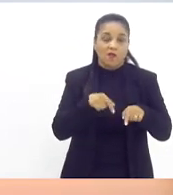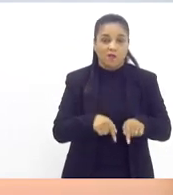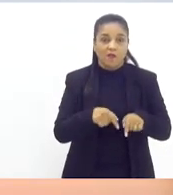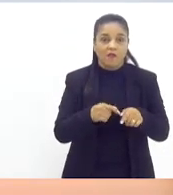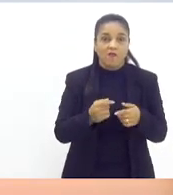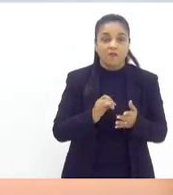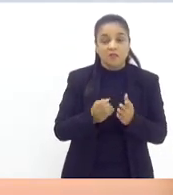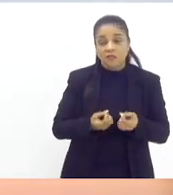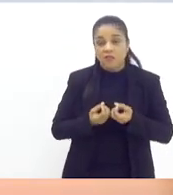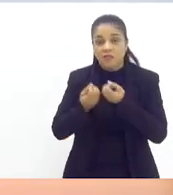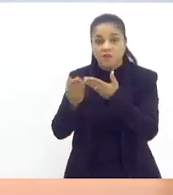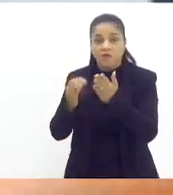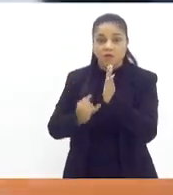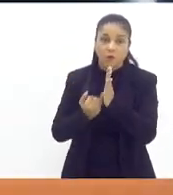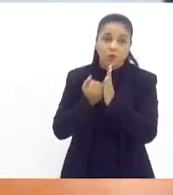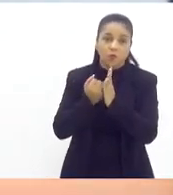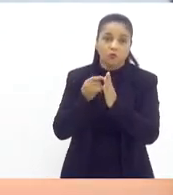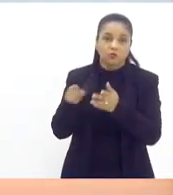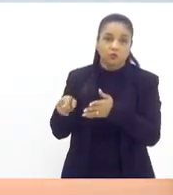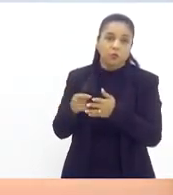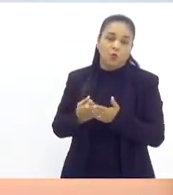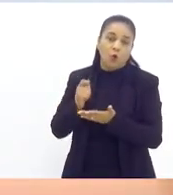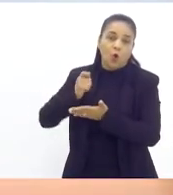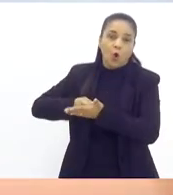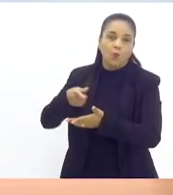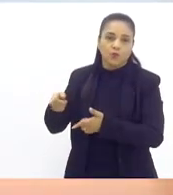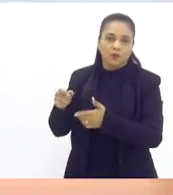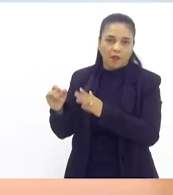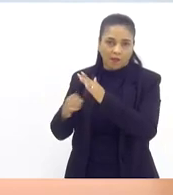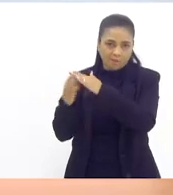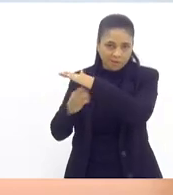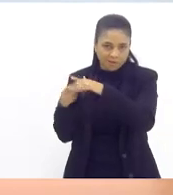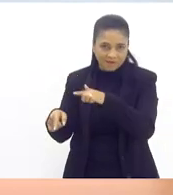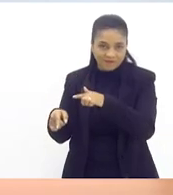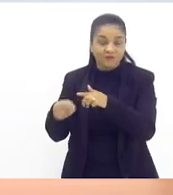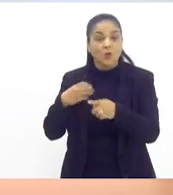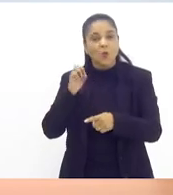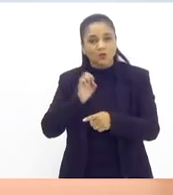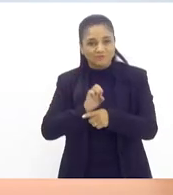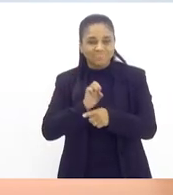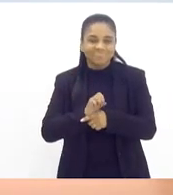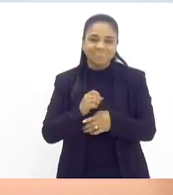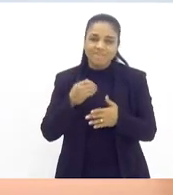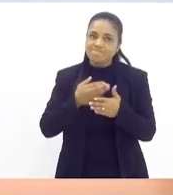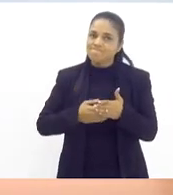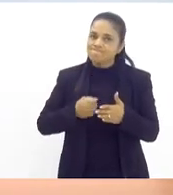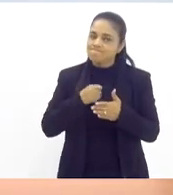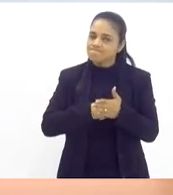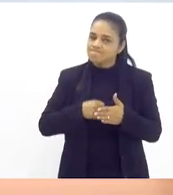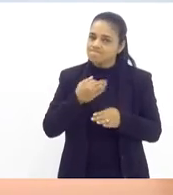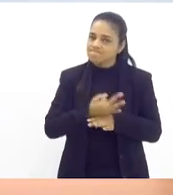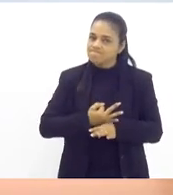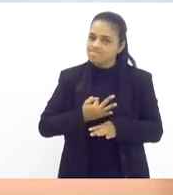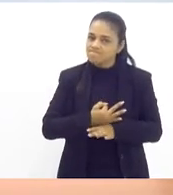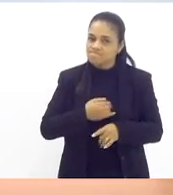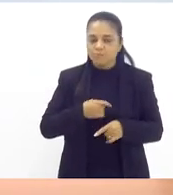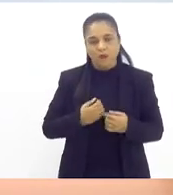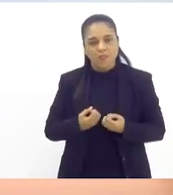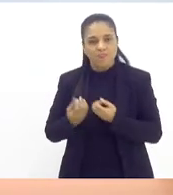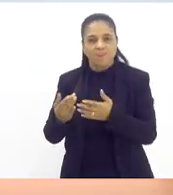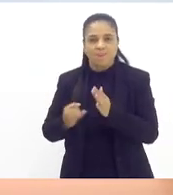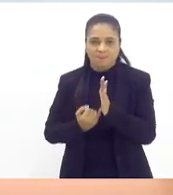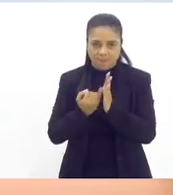imposto que ele não cobrou para essa empresa. É óbvio que o estado vai criar resistência a devolver um imposto que ele não cobrou. Então, no fundo, você